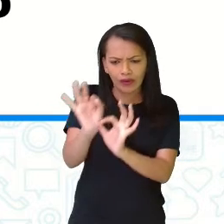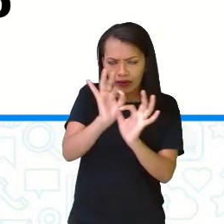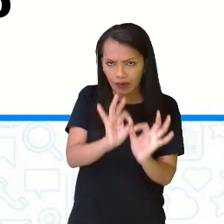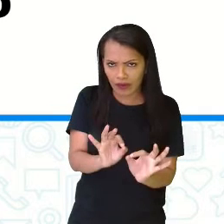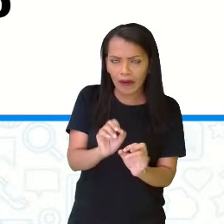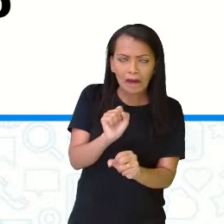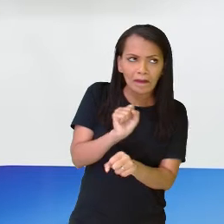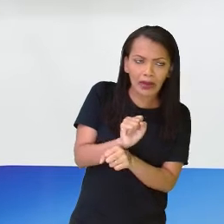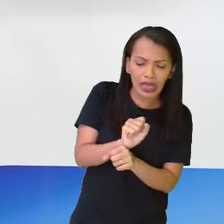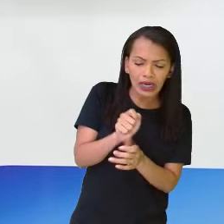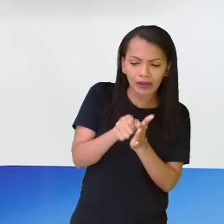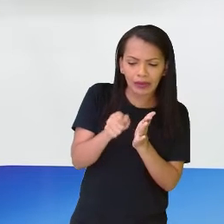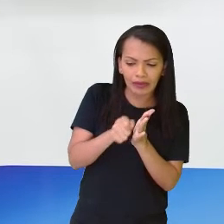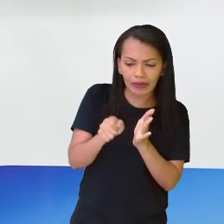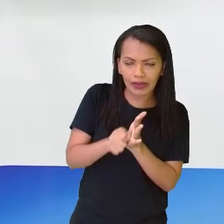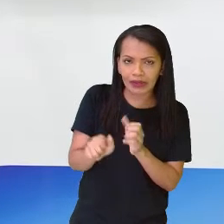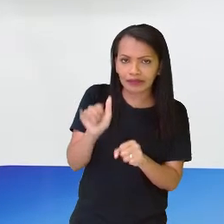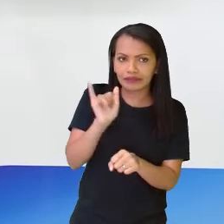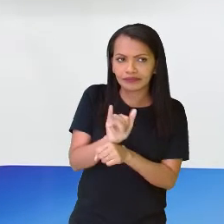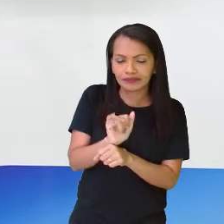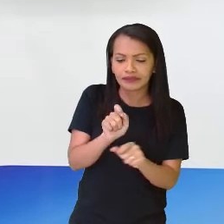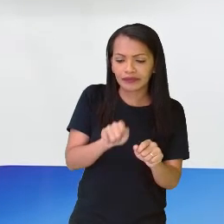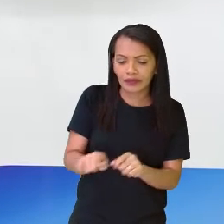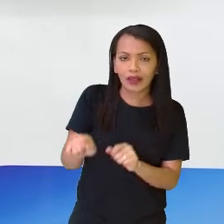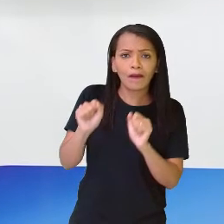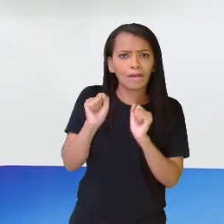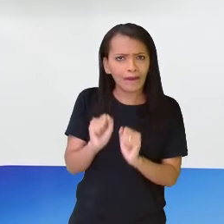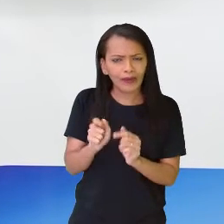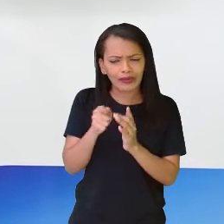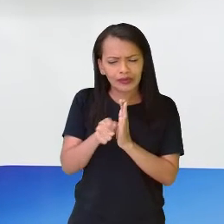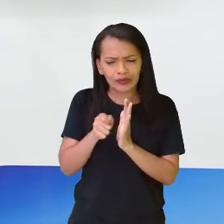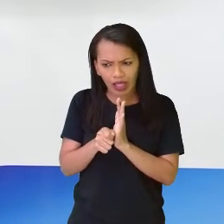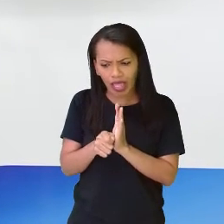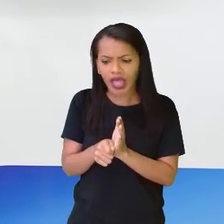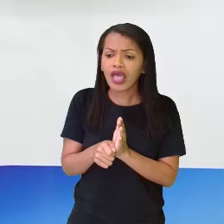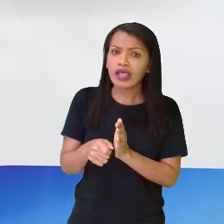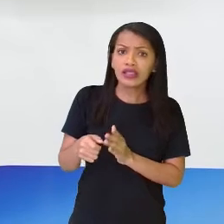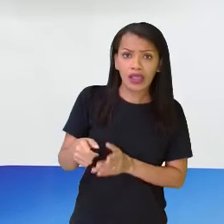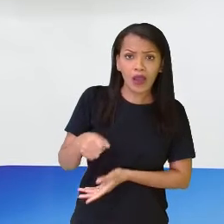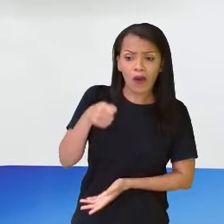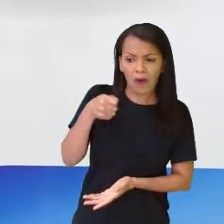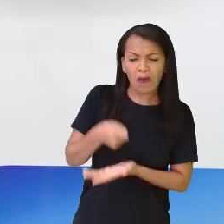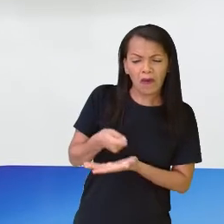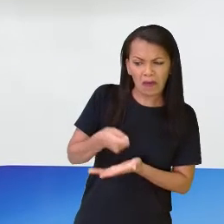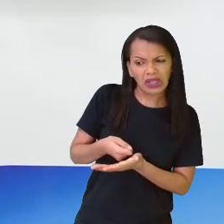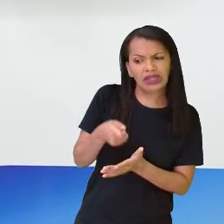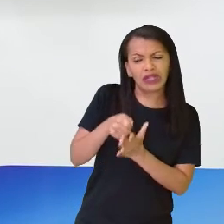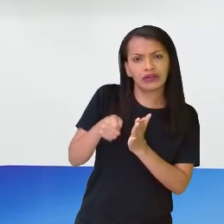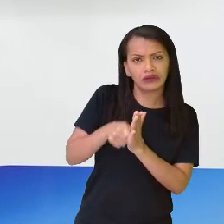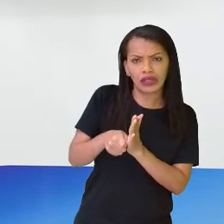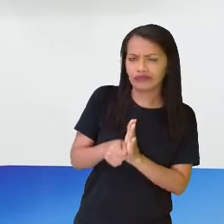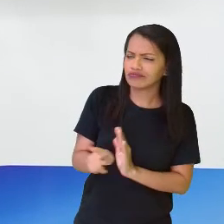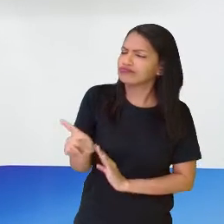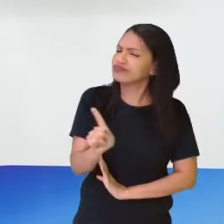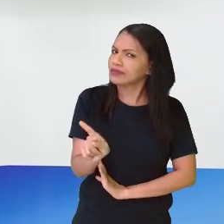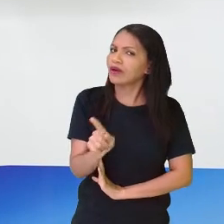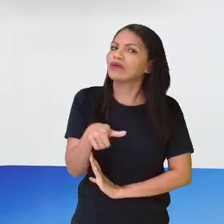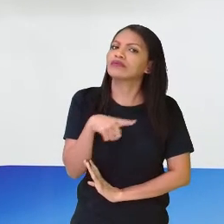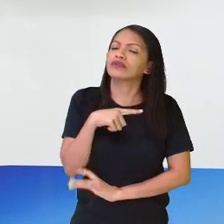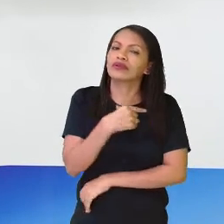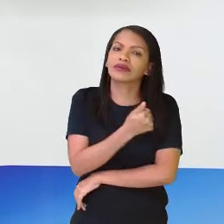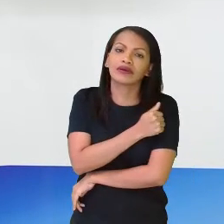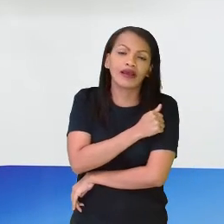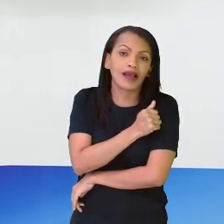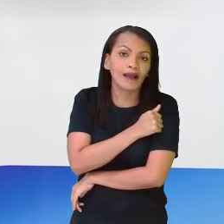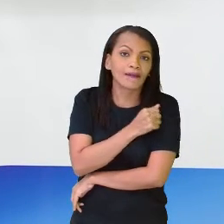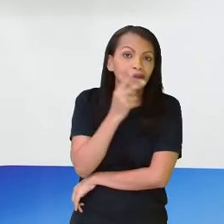quiser, pausar, anotar. Ô, professora, tem que anotar? Não, não tem que anotar. Mas existem estudantes que, quando